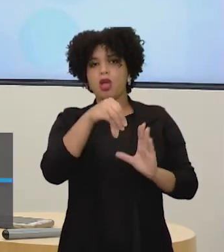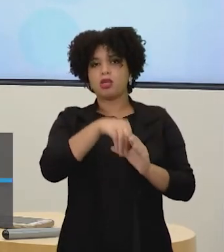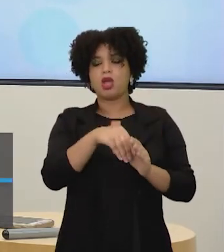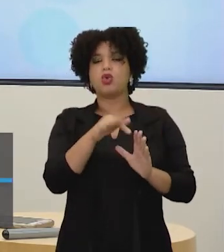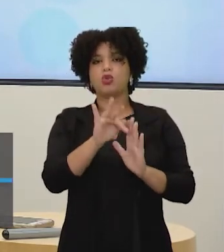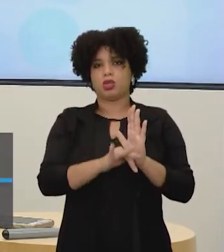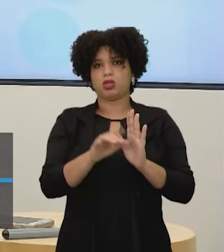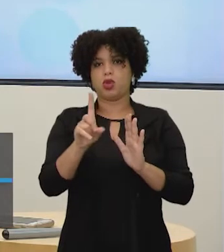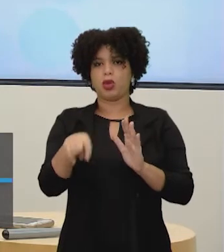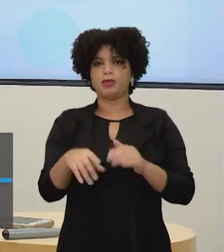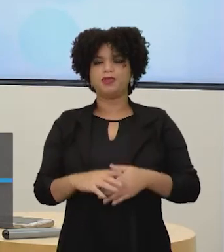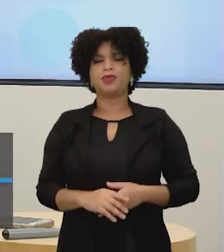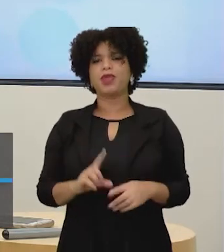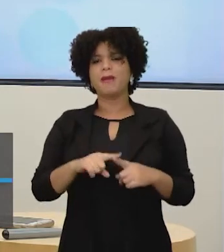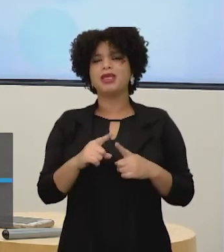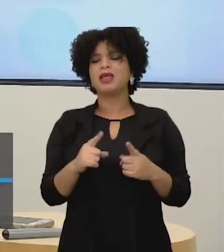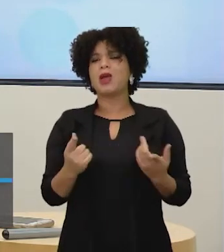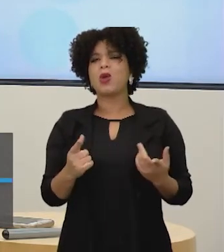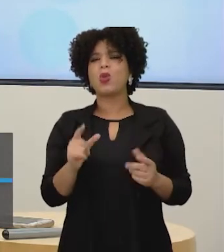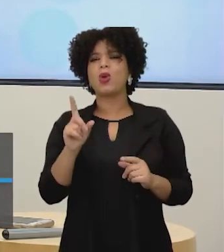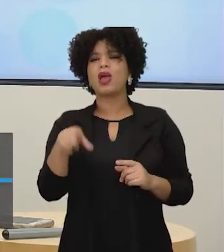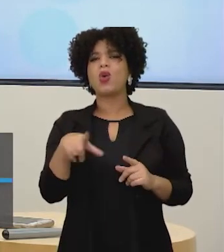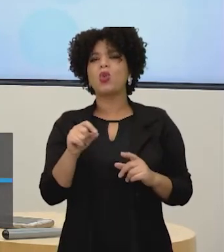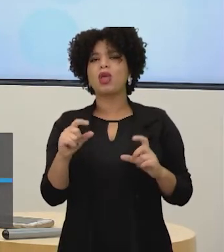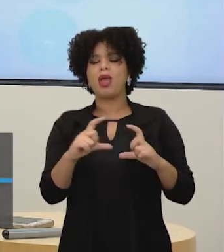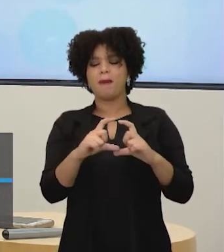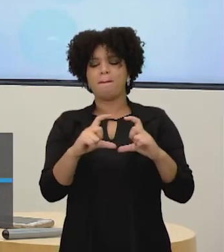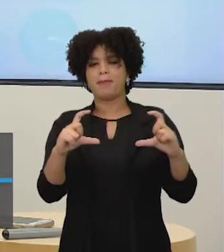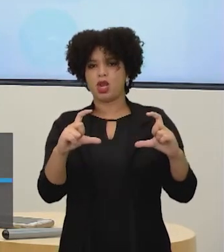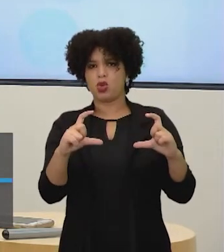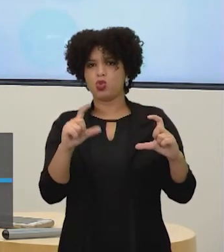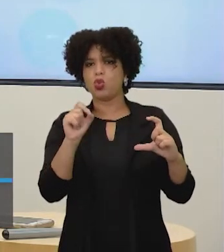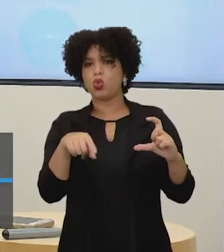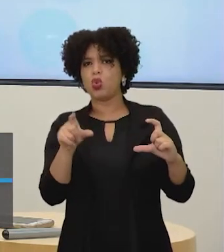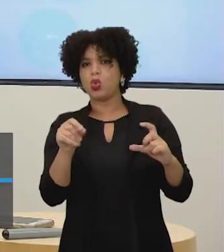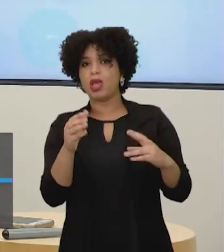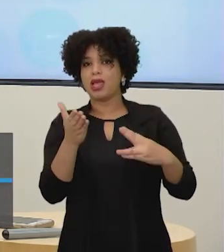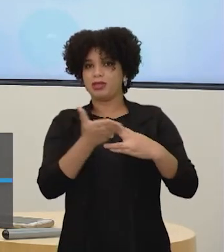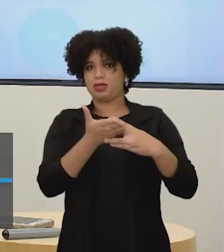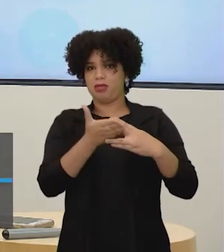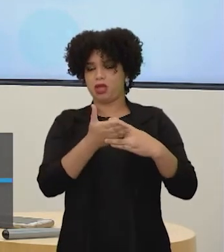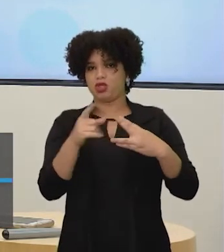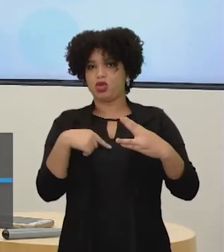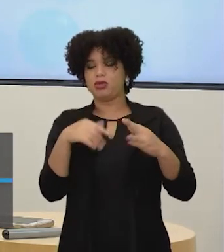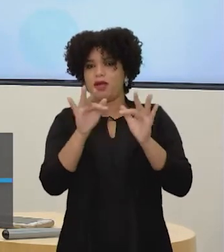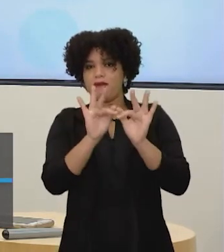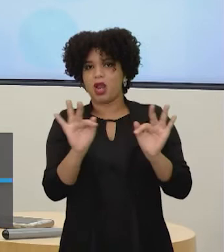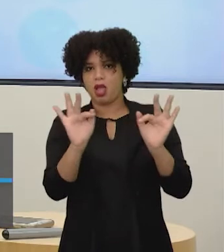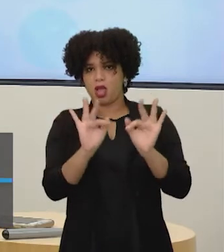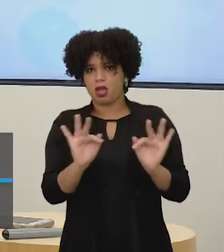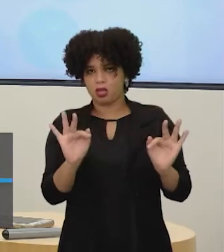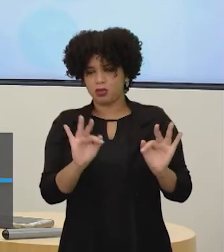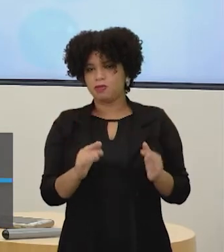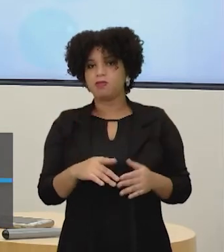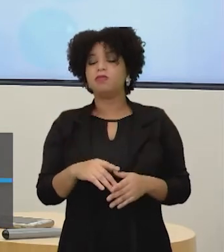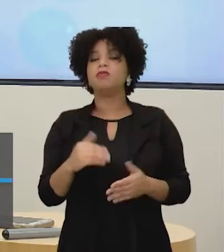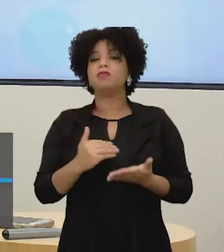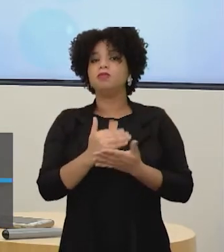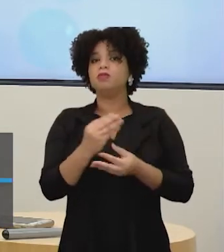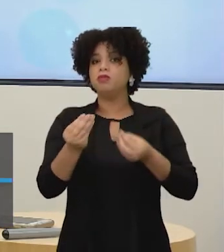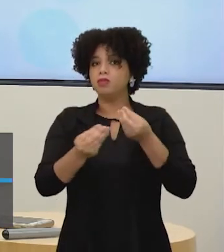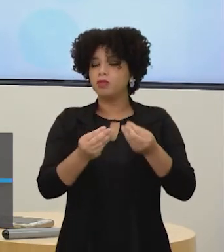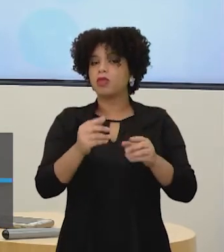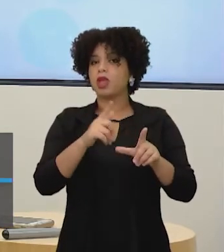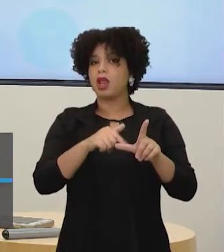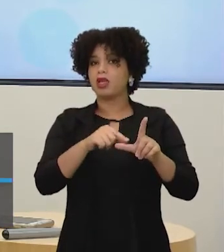Pro? Então, o que é o período? Só para ficar definido aí, o período é esse espaço aí que a gente cria com orações começa com uma letra maiúscula e vai terminar